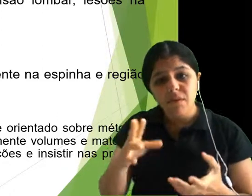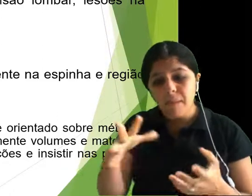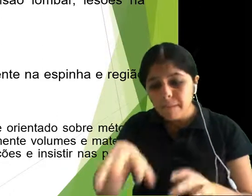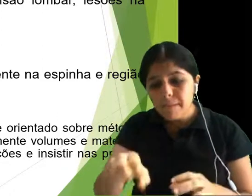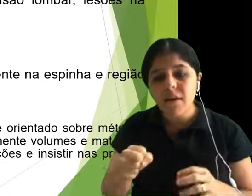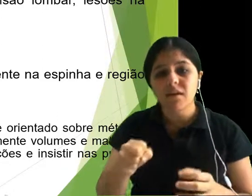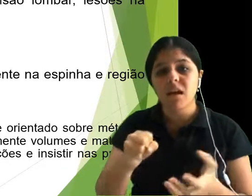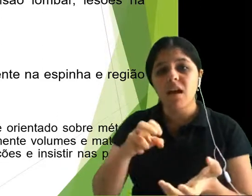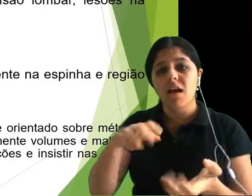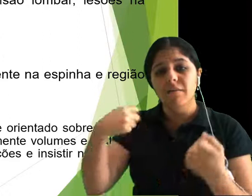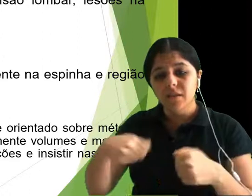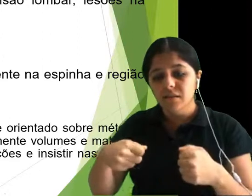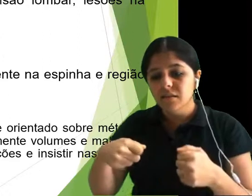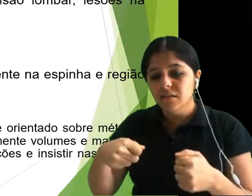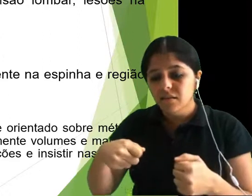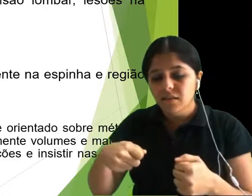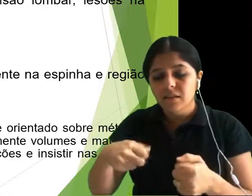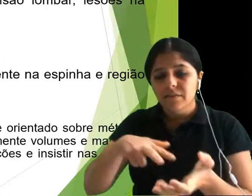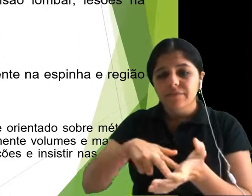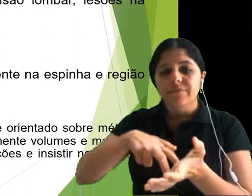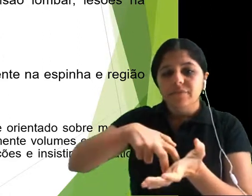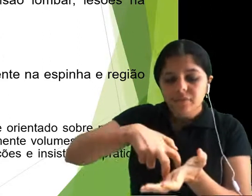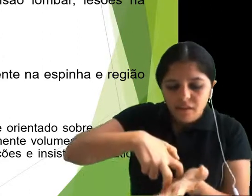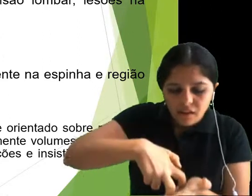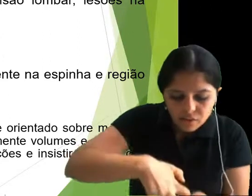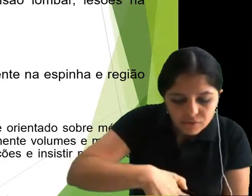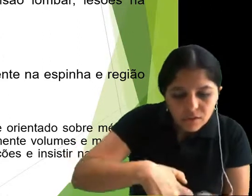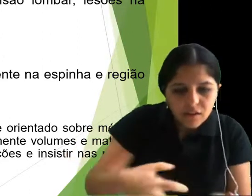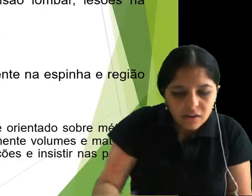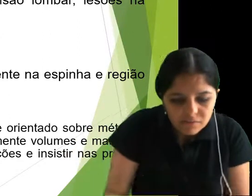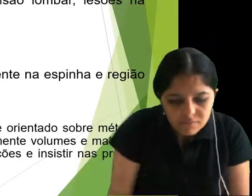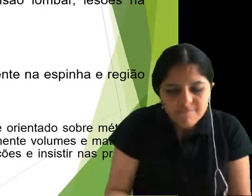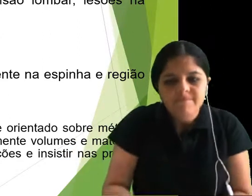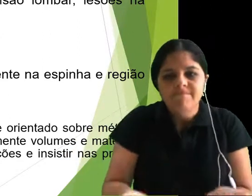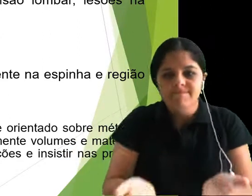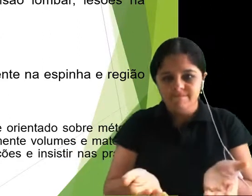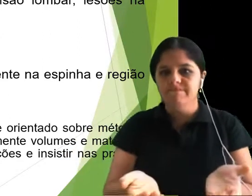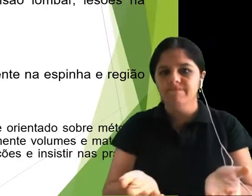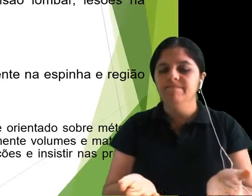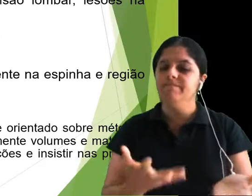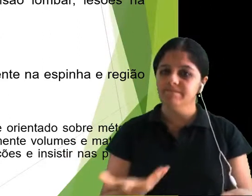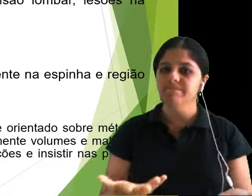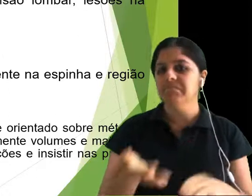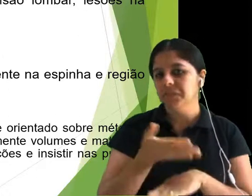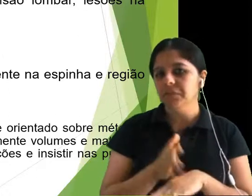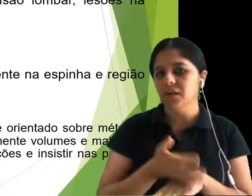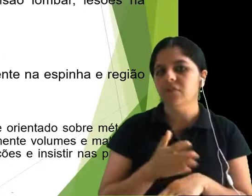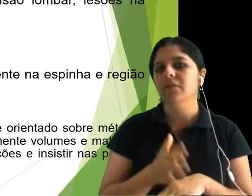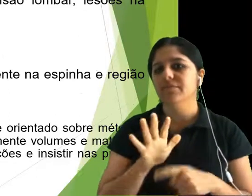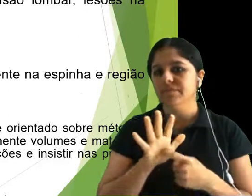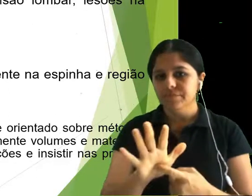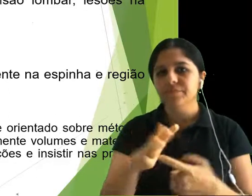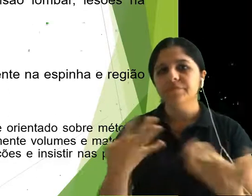manualmente volumes e materiais, sempre é necessário renovar as instruções e insistir nas práticas